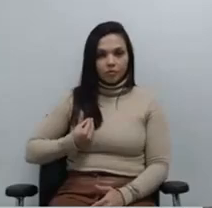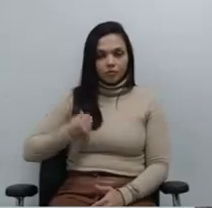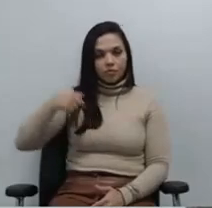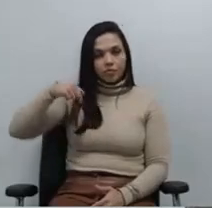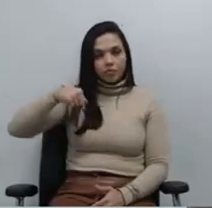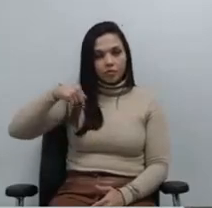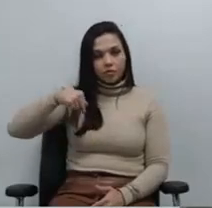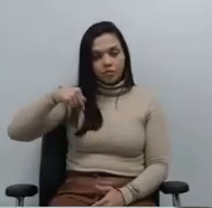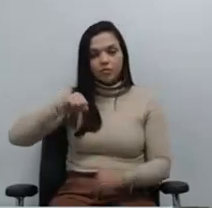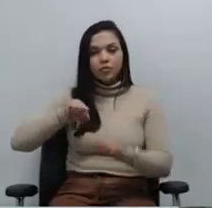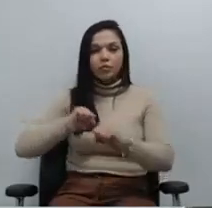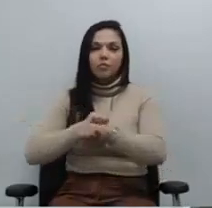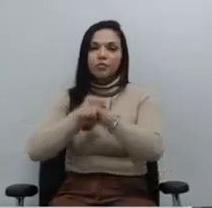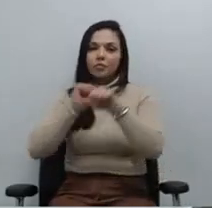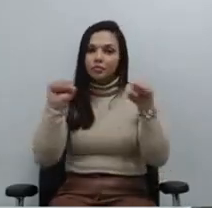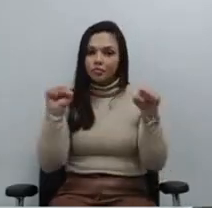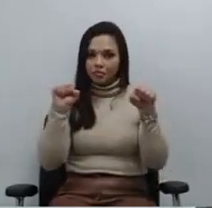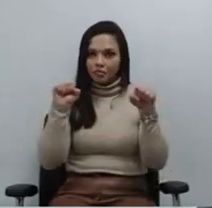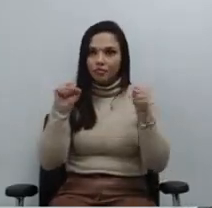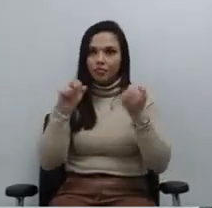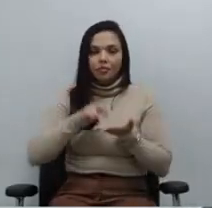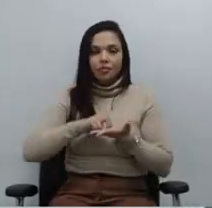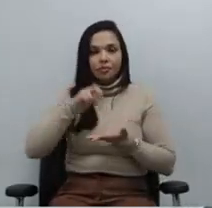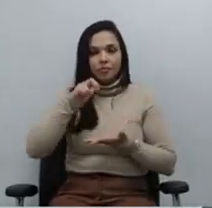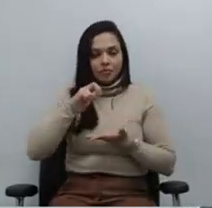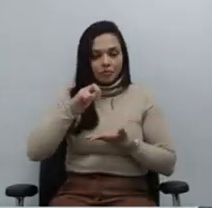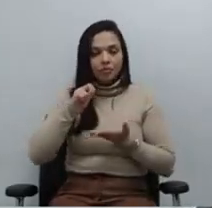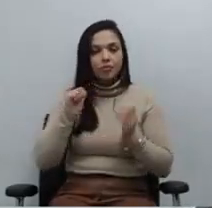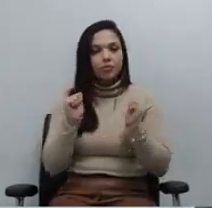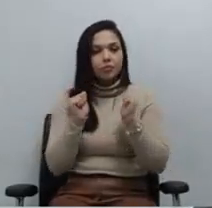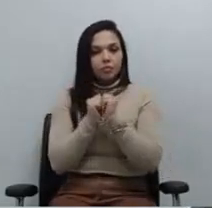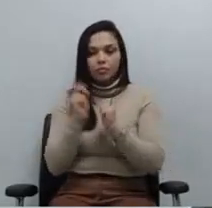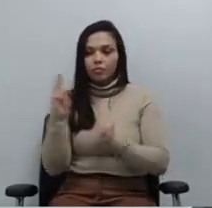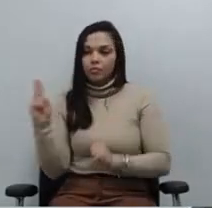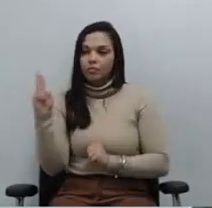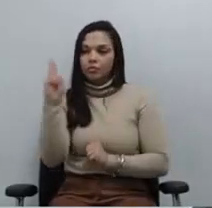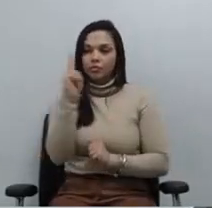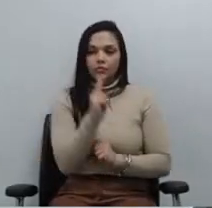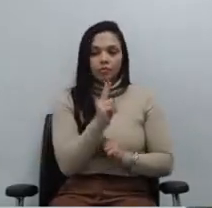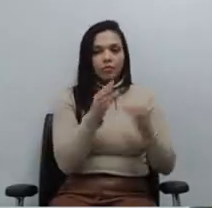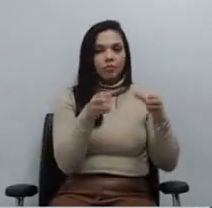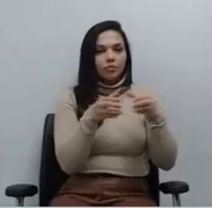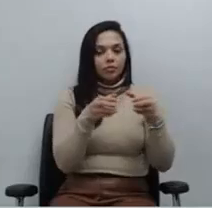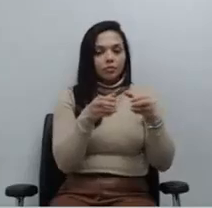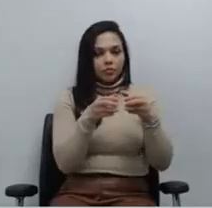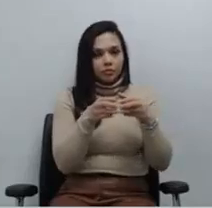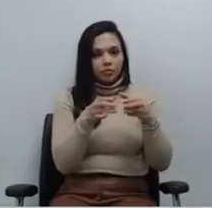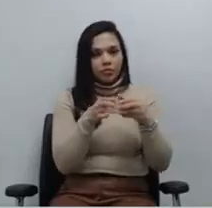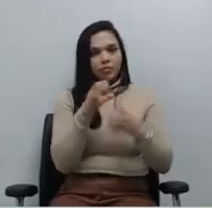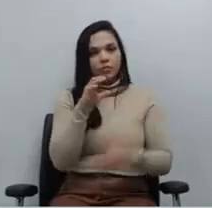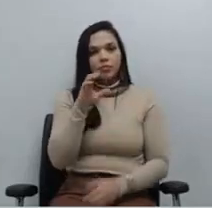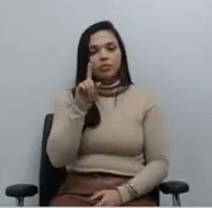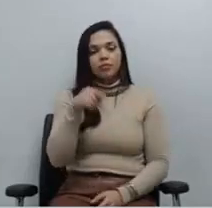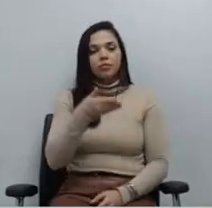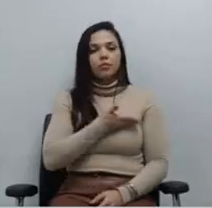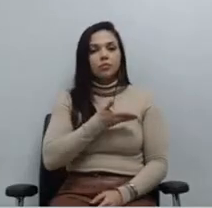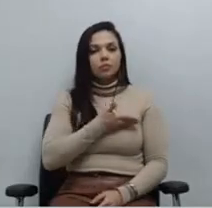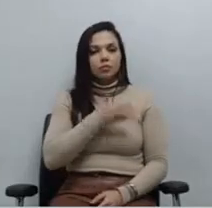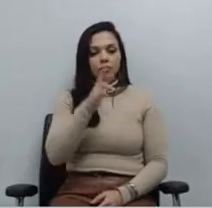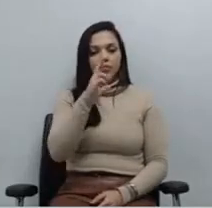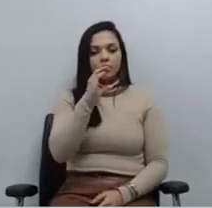junto com 2 dos seus membros da sua equipe. Então, queria saudar o colega Roque pela